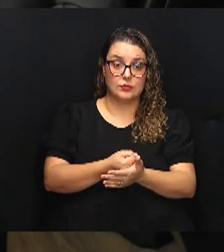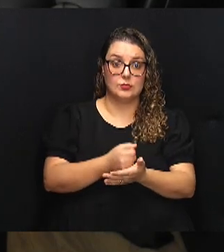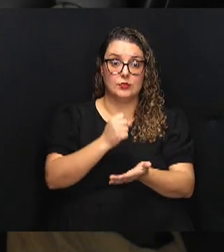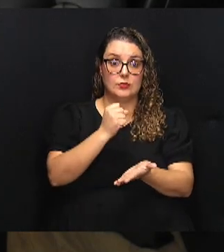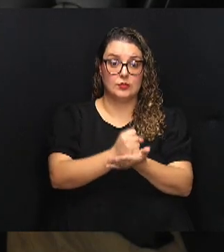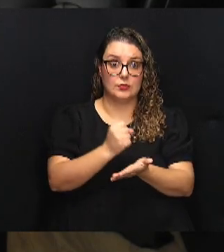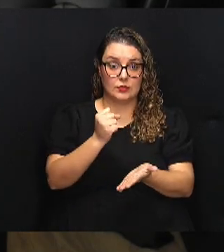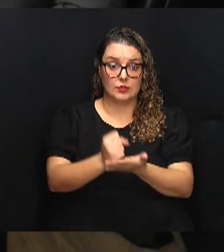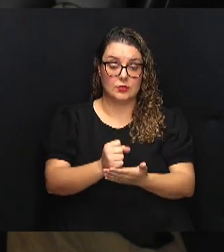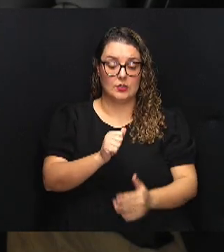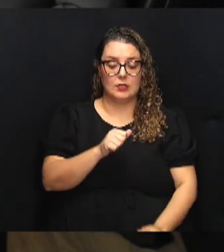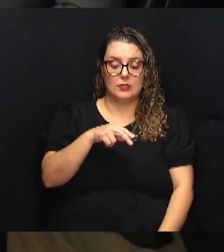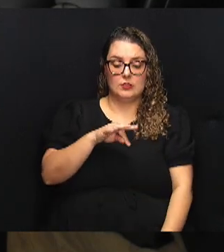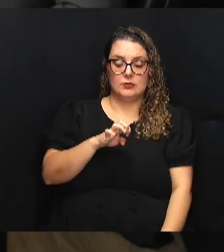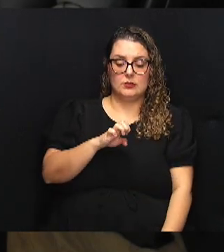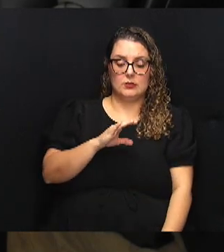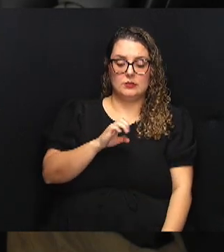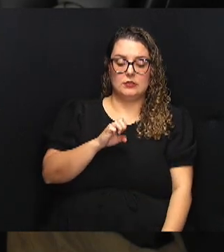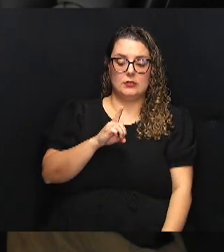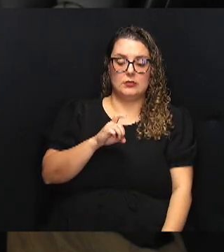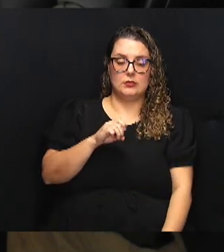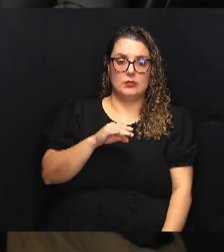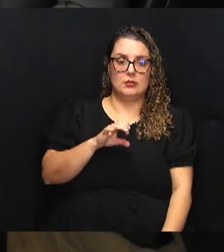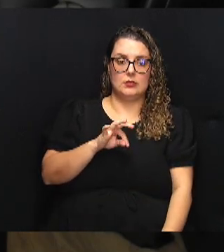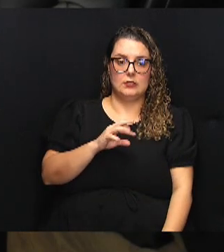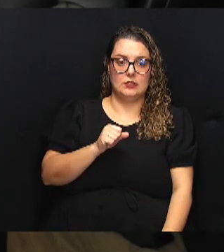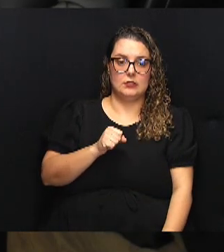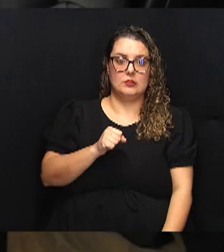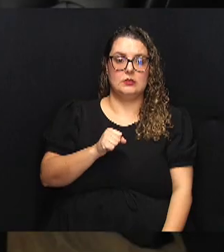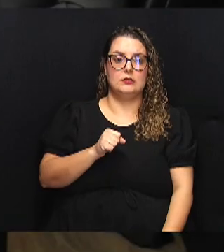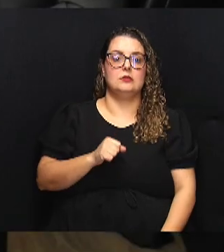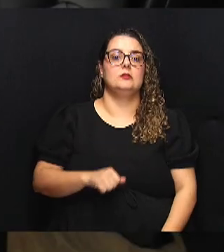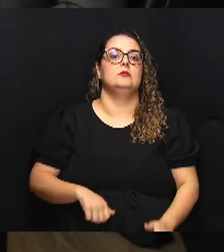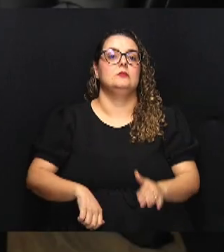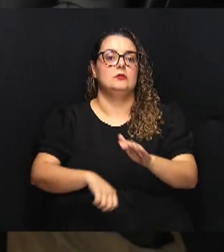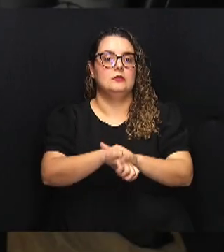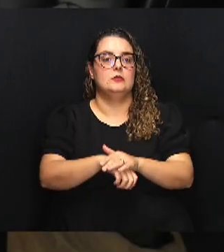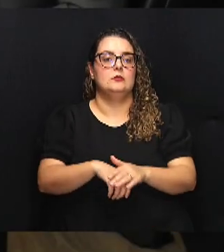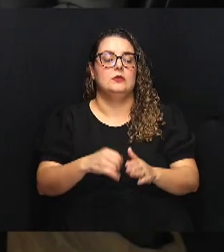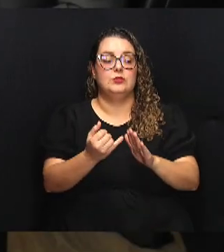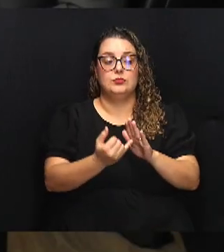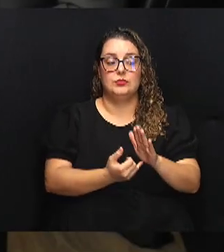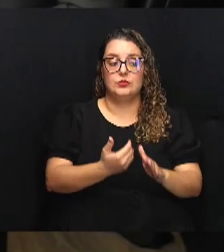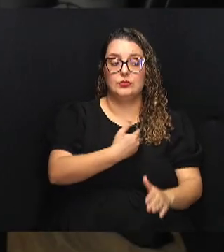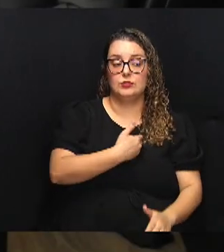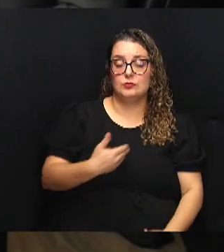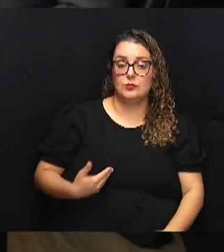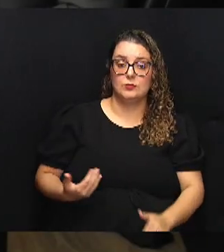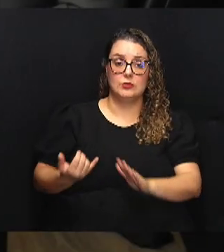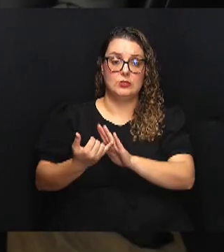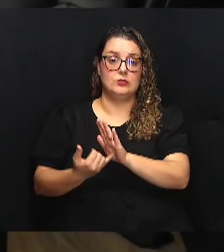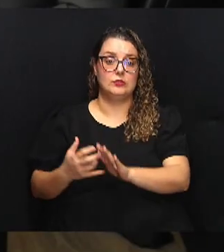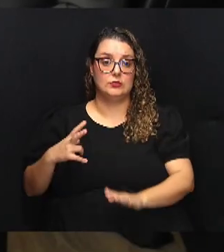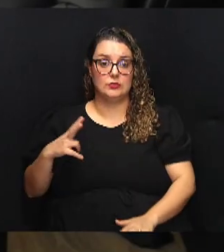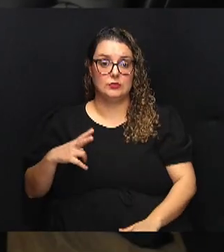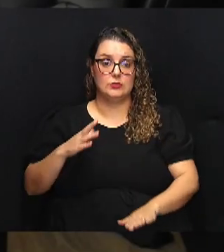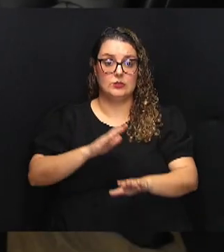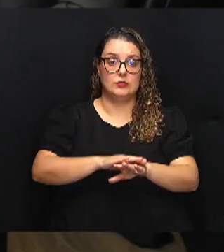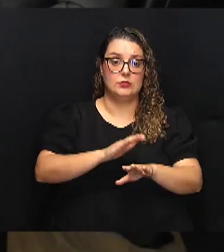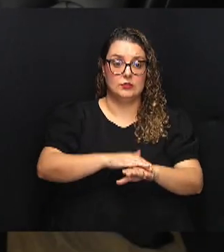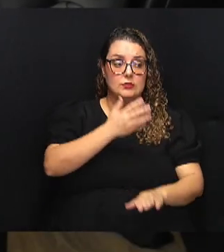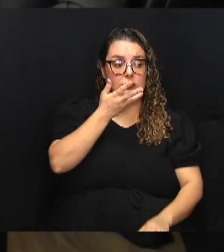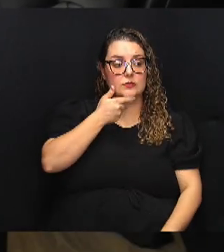de antecedentes criminais para admissão em instituições públicas ou privadas que desenvolvam atividades com criança